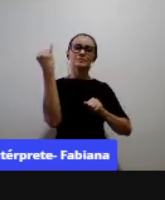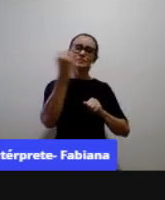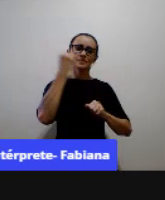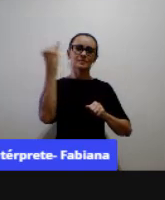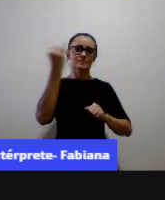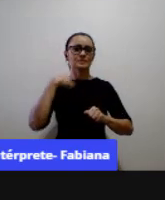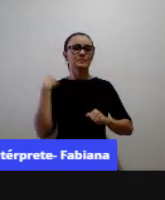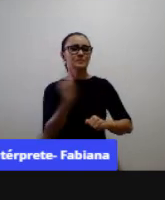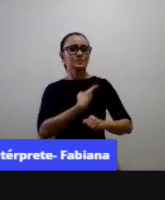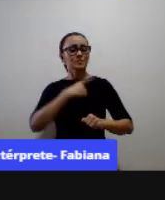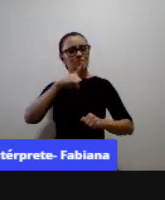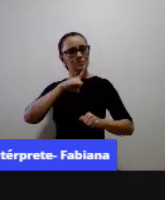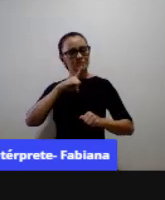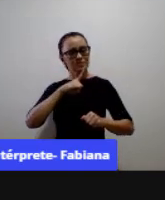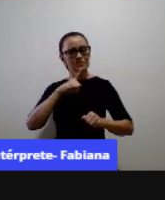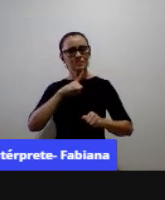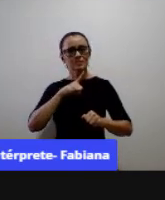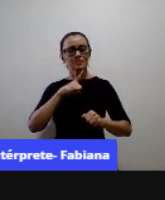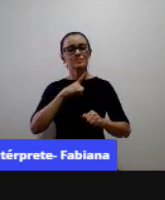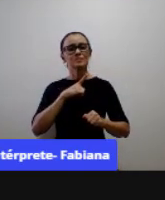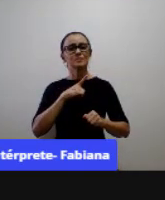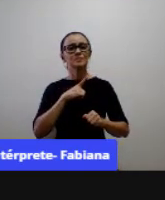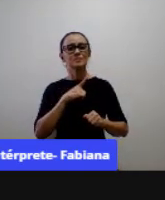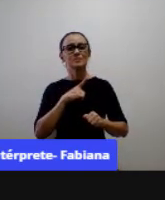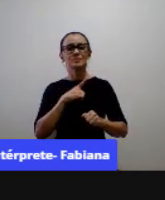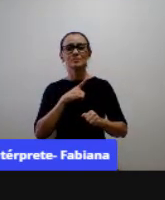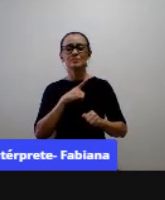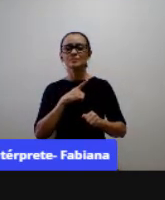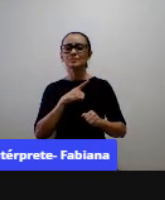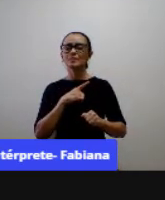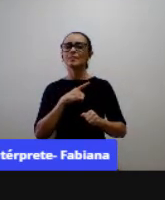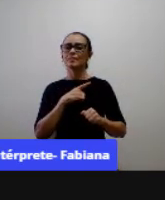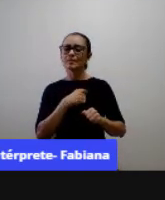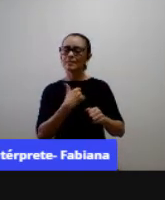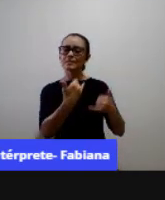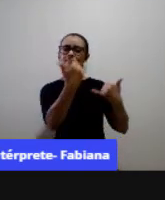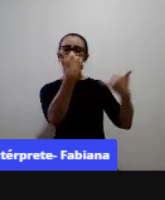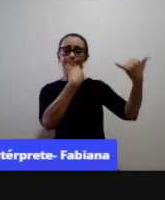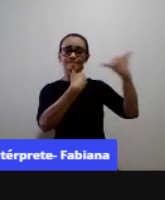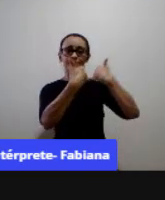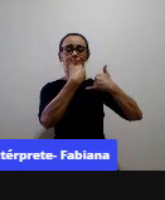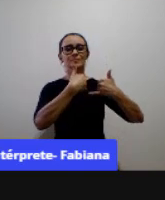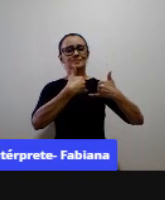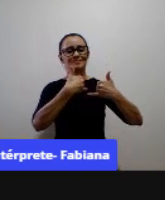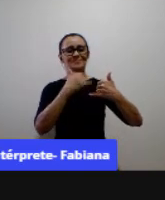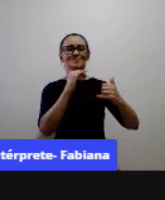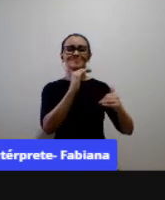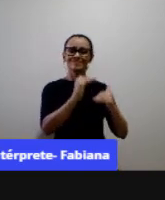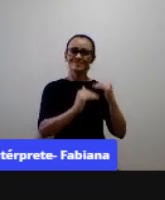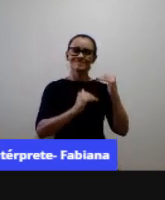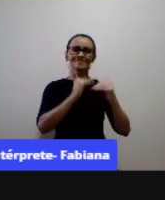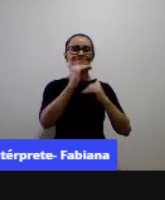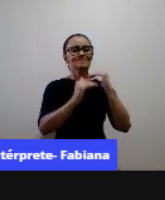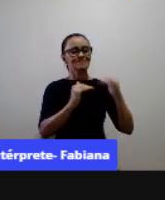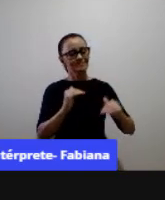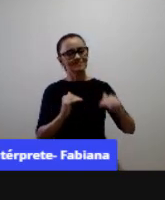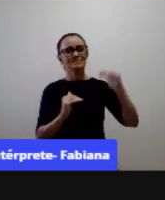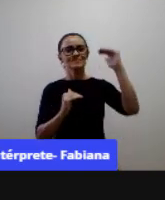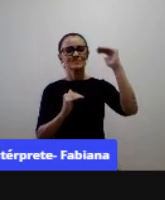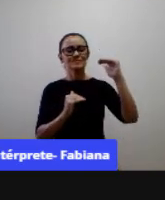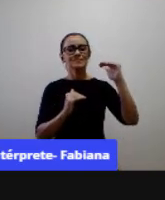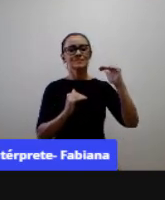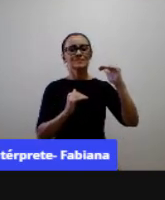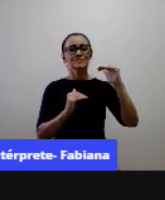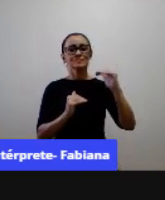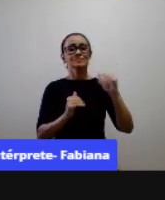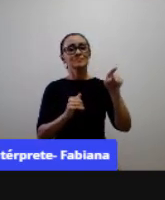um parâmetro, uma imagem formada sobre esse desenvolvimento desse indivíduo que está